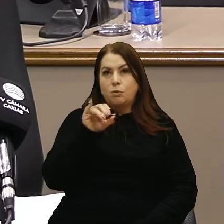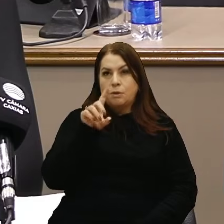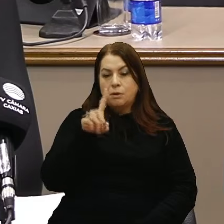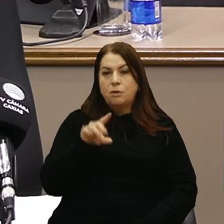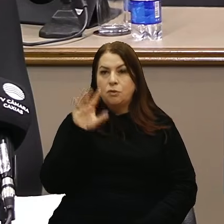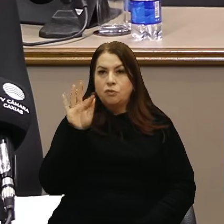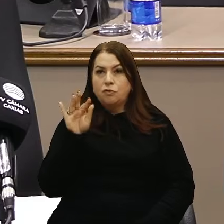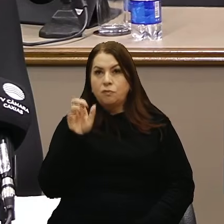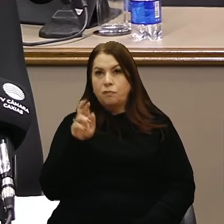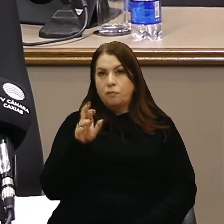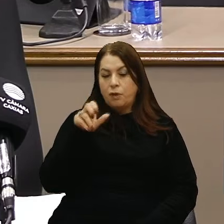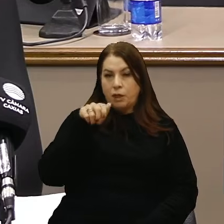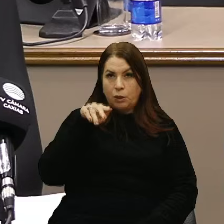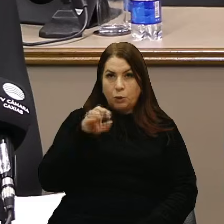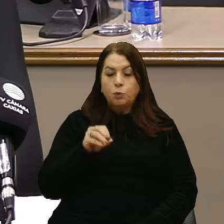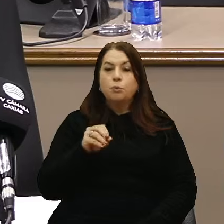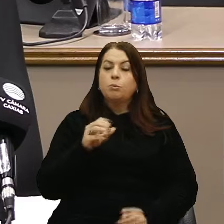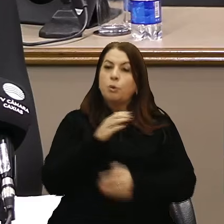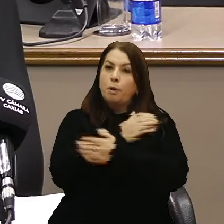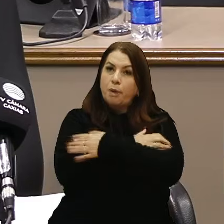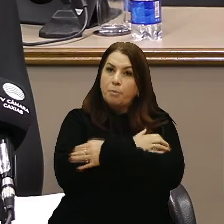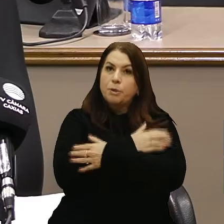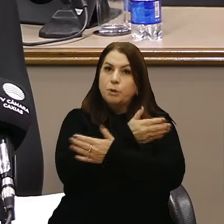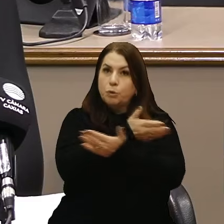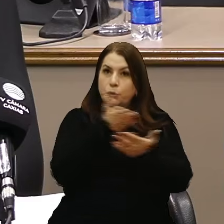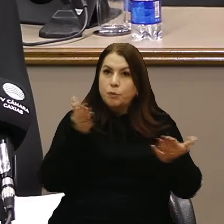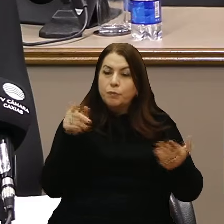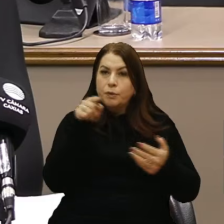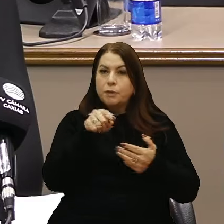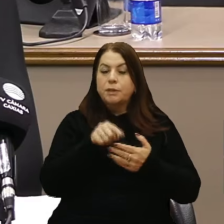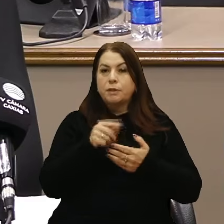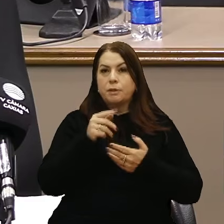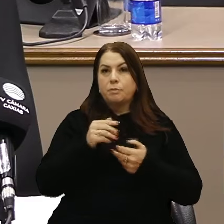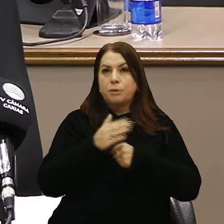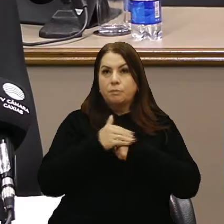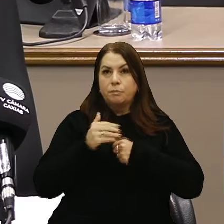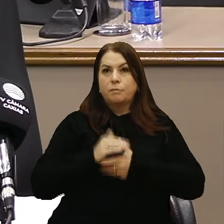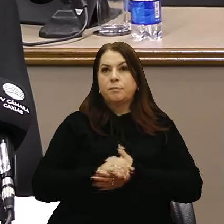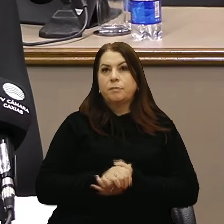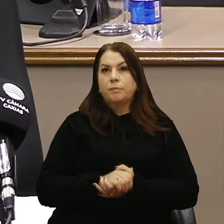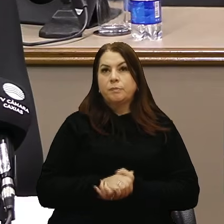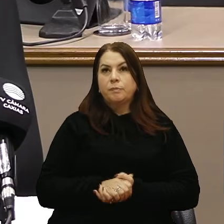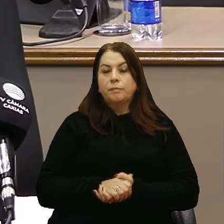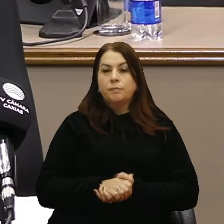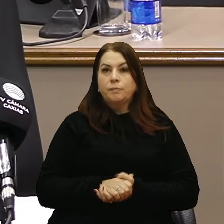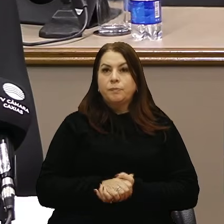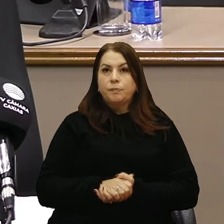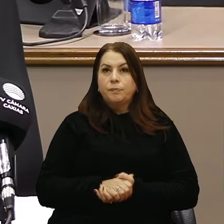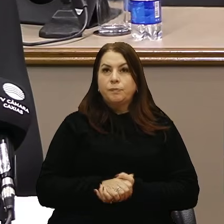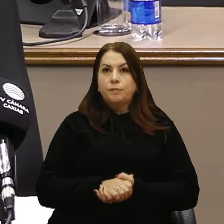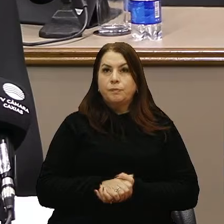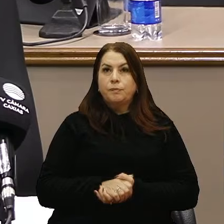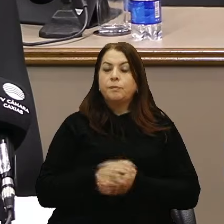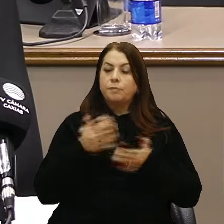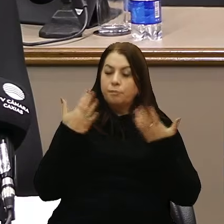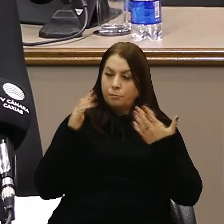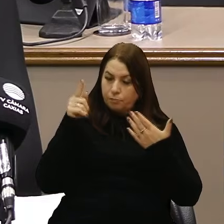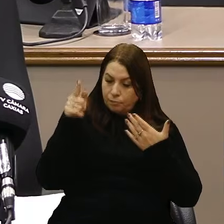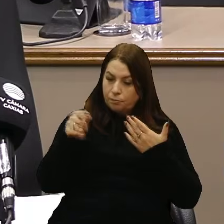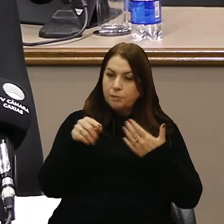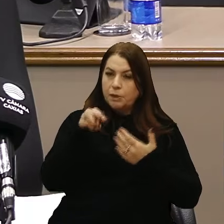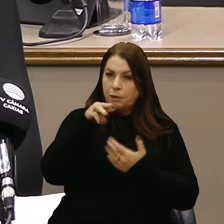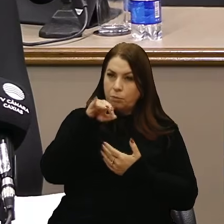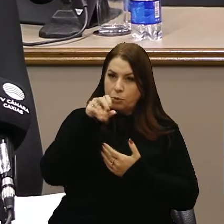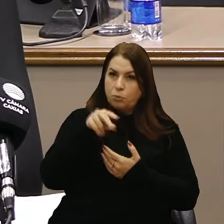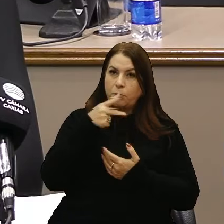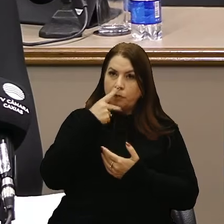Fernando, né? Mas o meu abraço é a todos vocês, muito carinhosamente, gente. Né? Milton, te parabenizar pela tua fala que tu